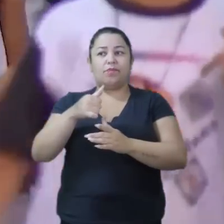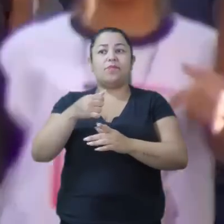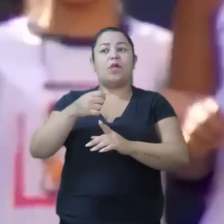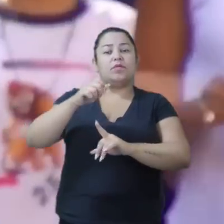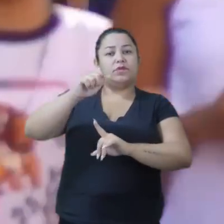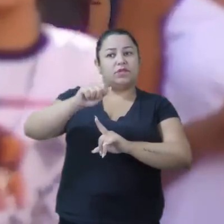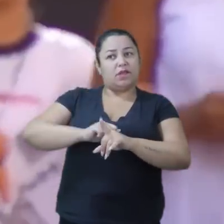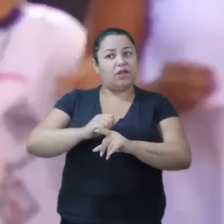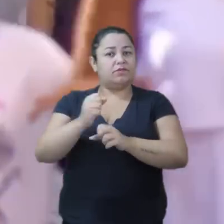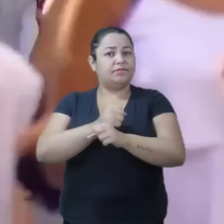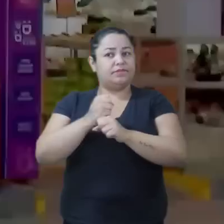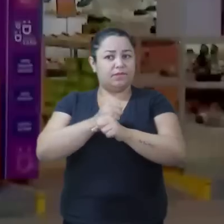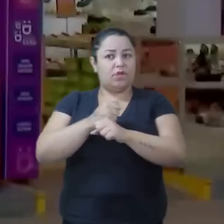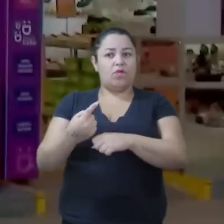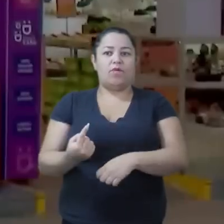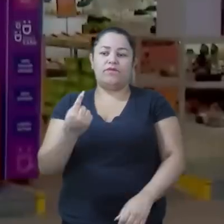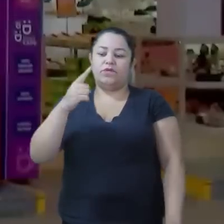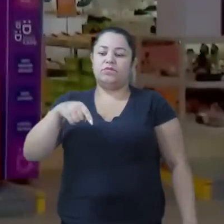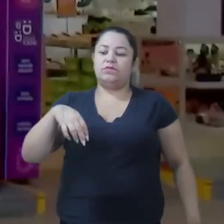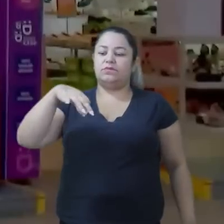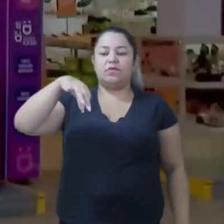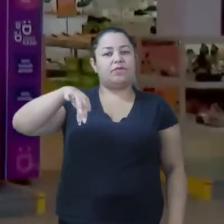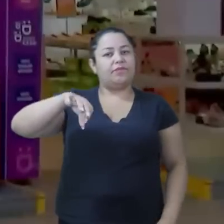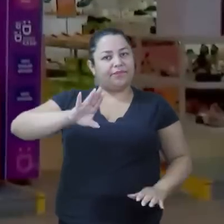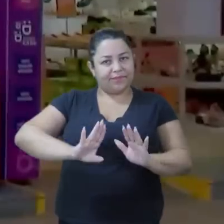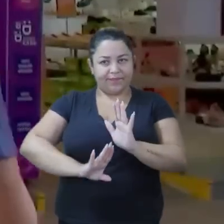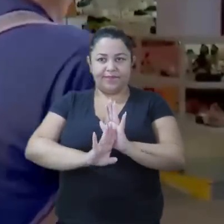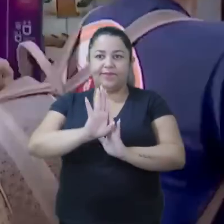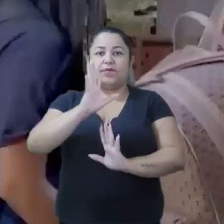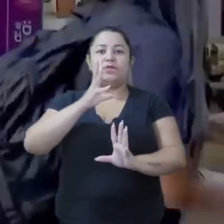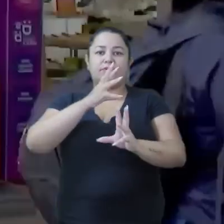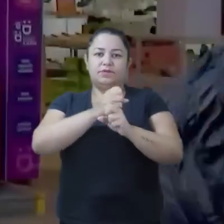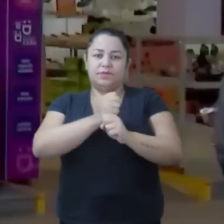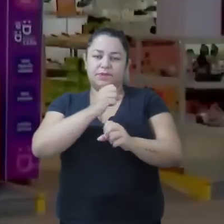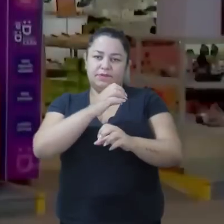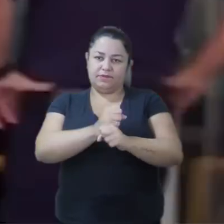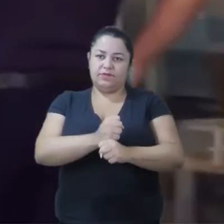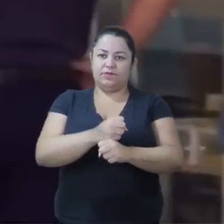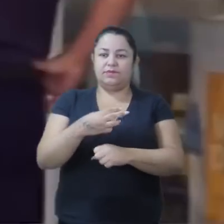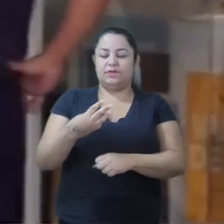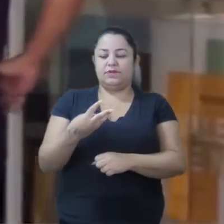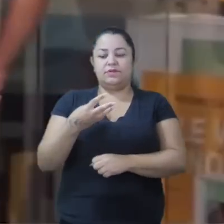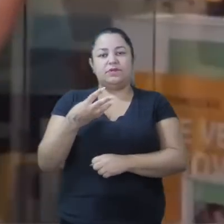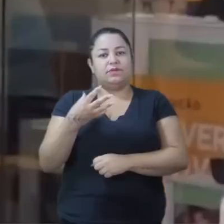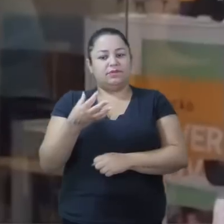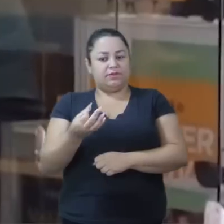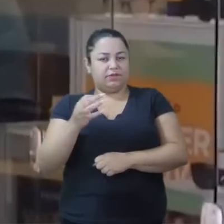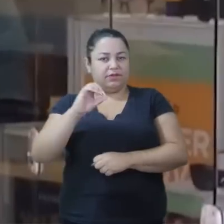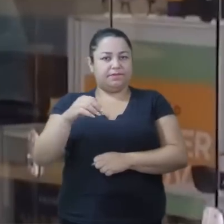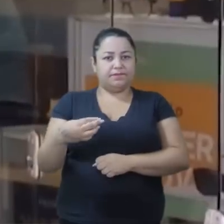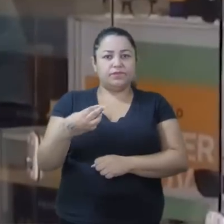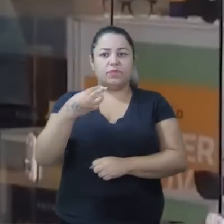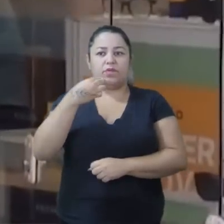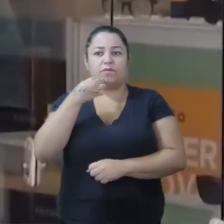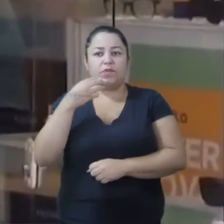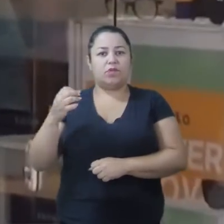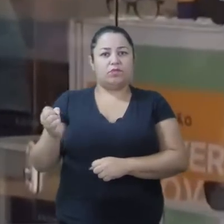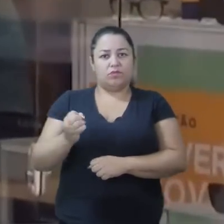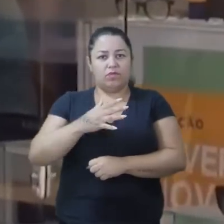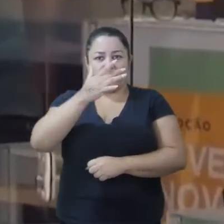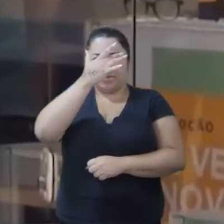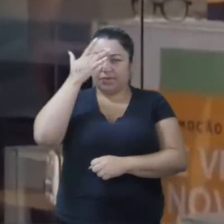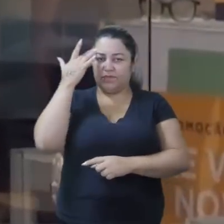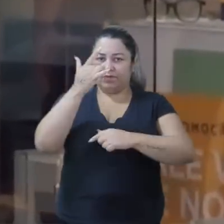ano, cresceu 1,9%, somando um total de mais de 360 mil novas